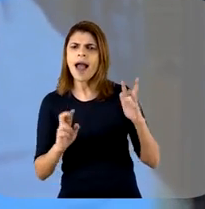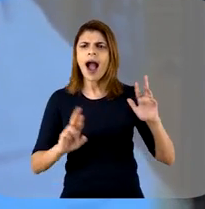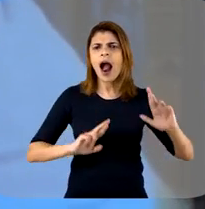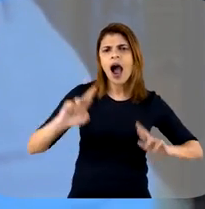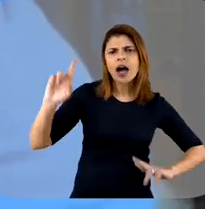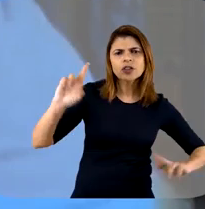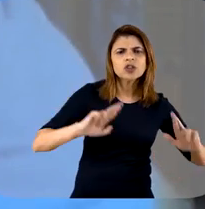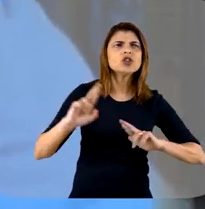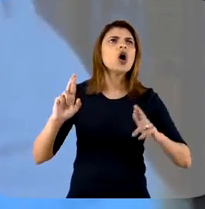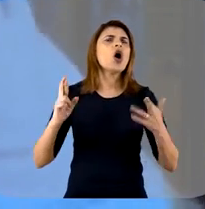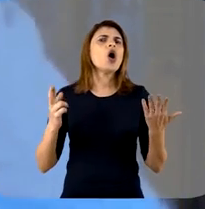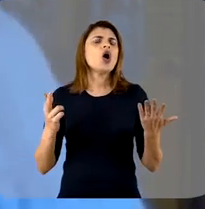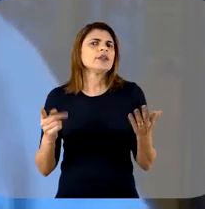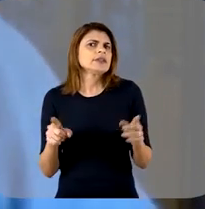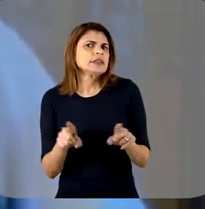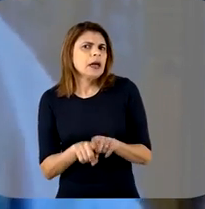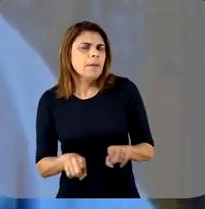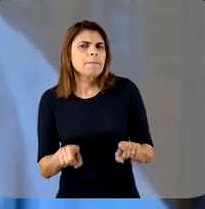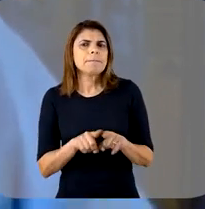conjunto de...